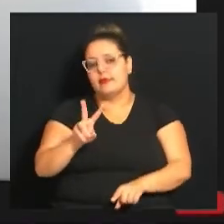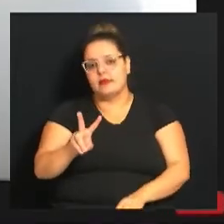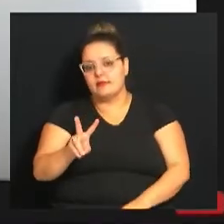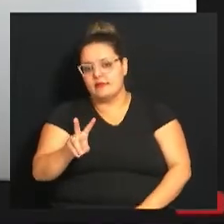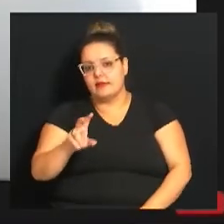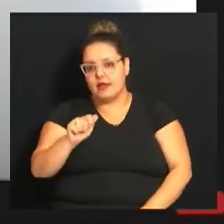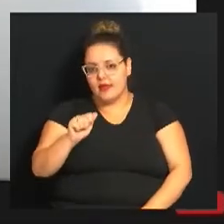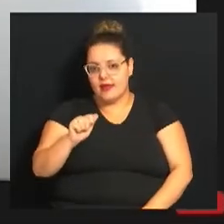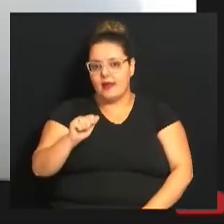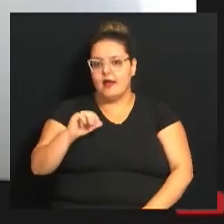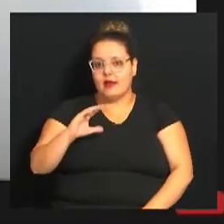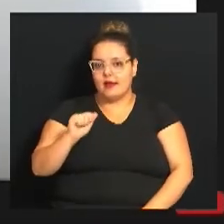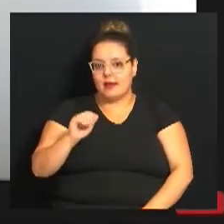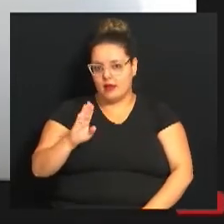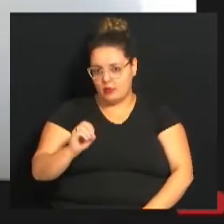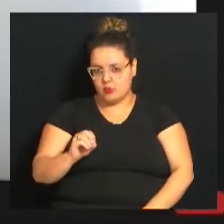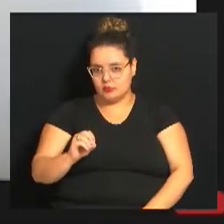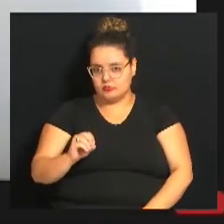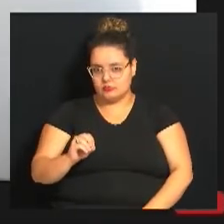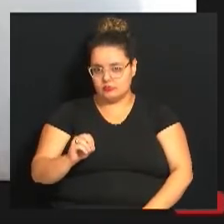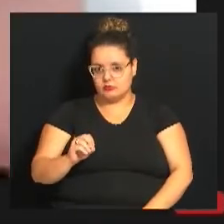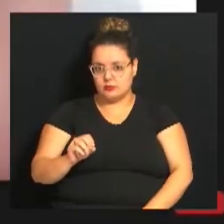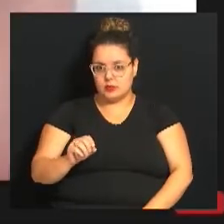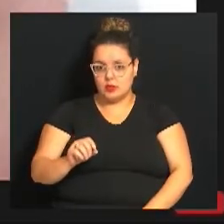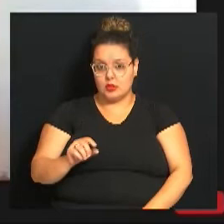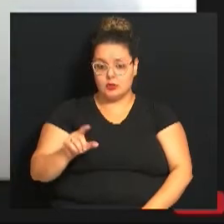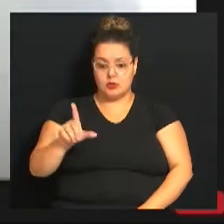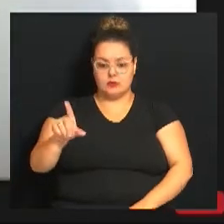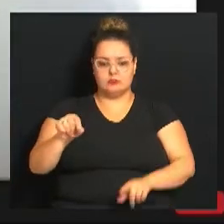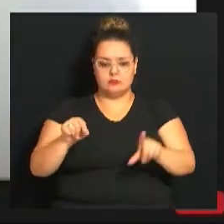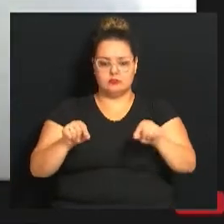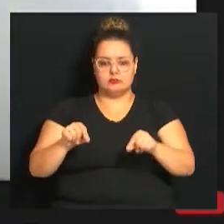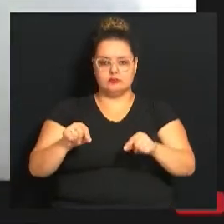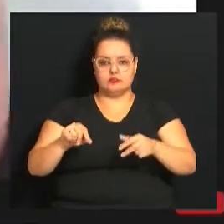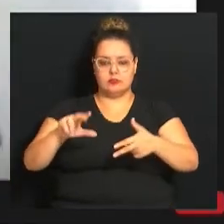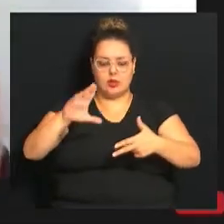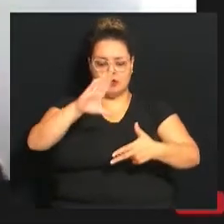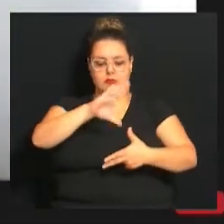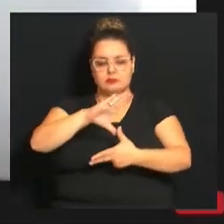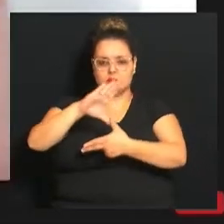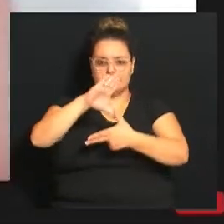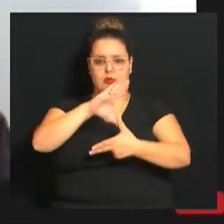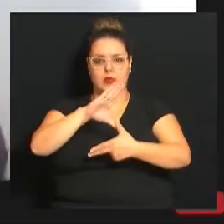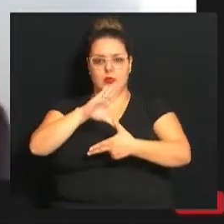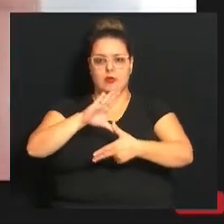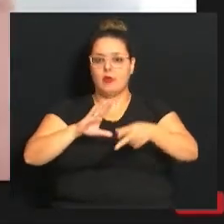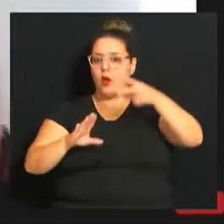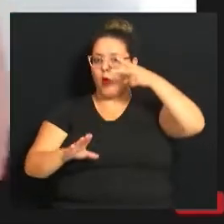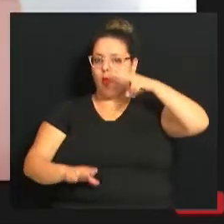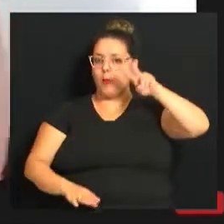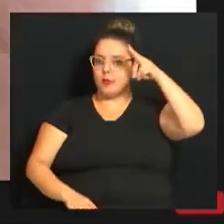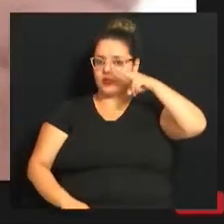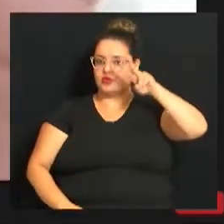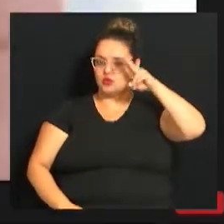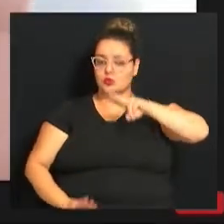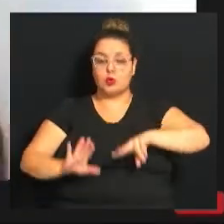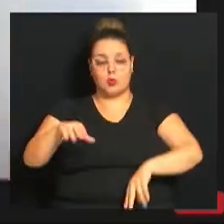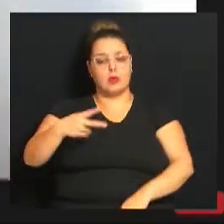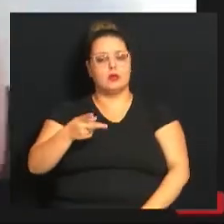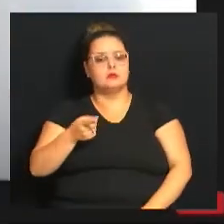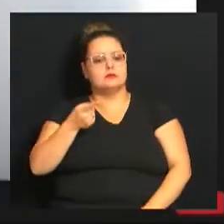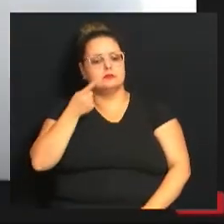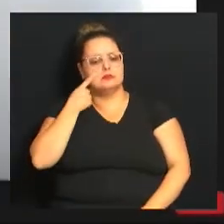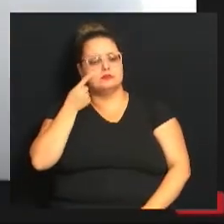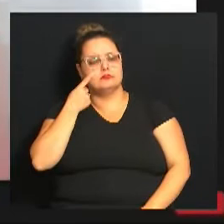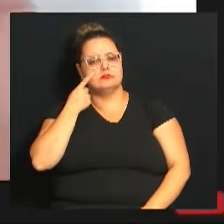experiências muito interessantes na América Latina. Você tem o México, que a princípio, quando viu que vinha